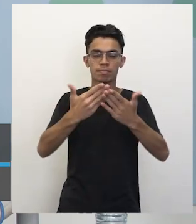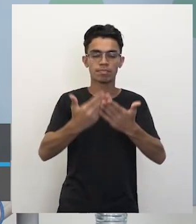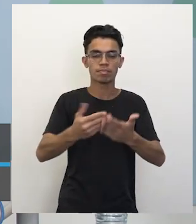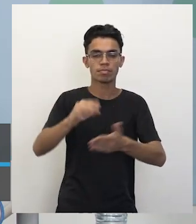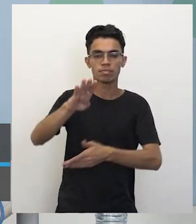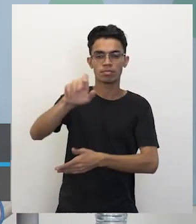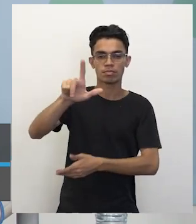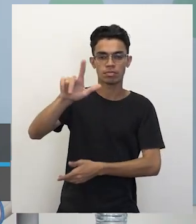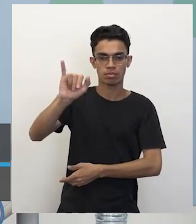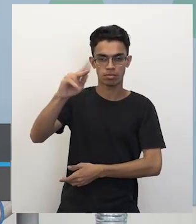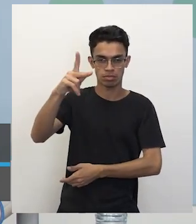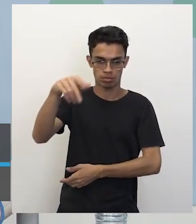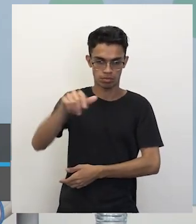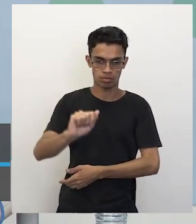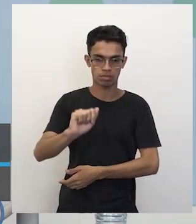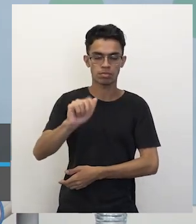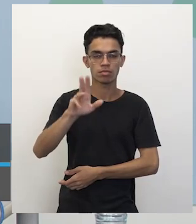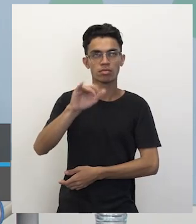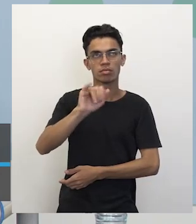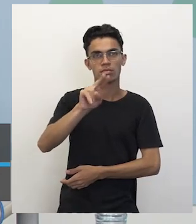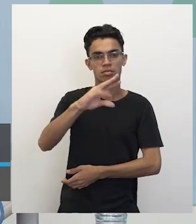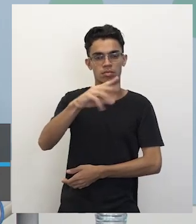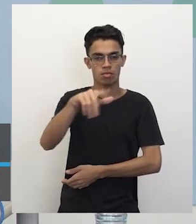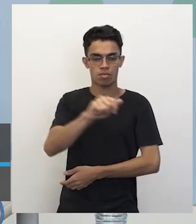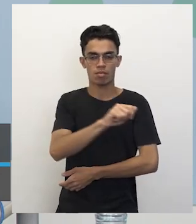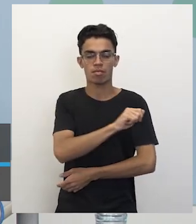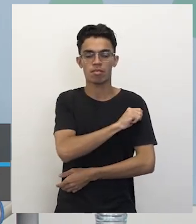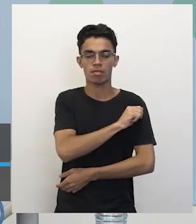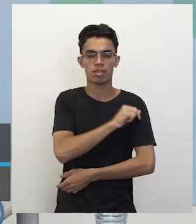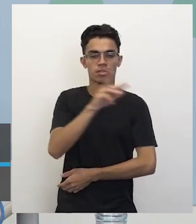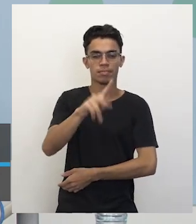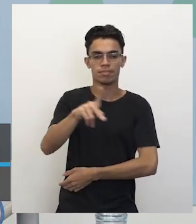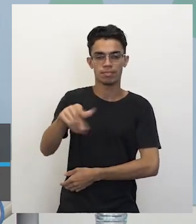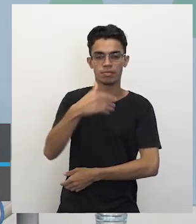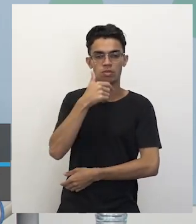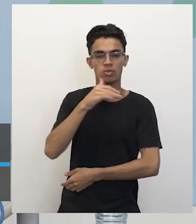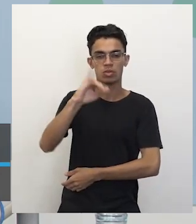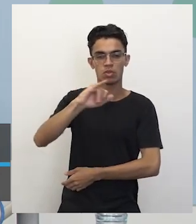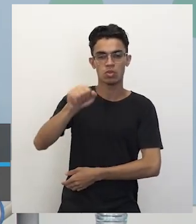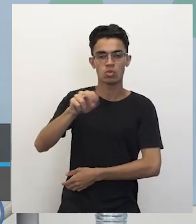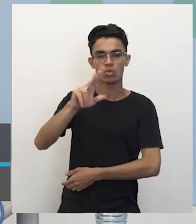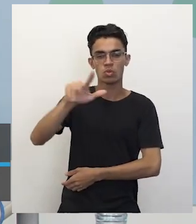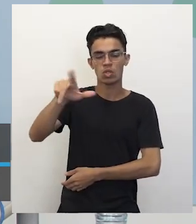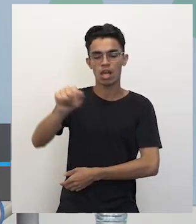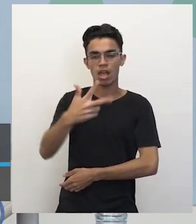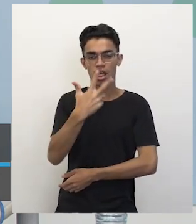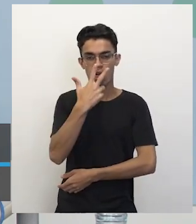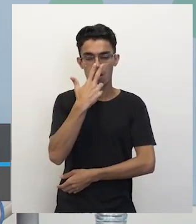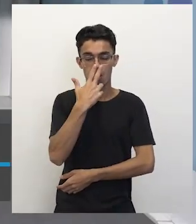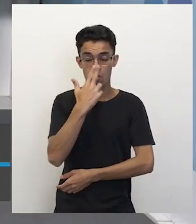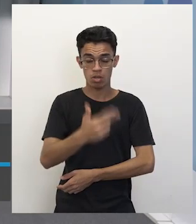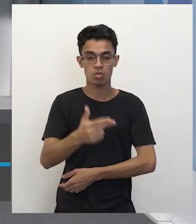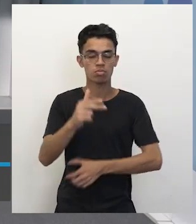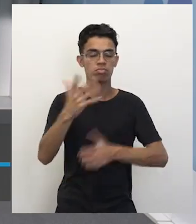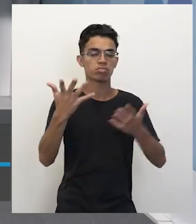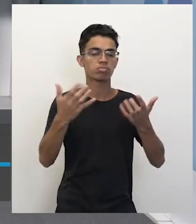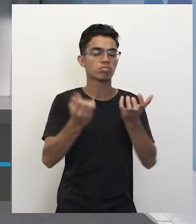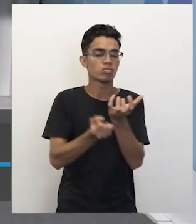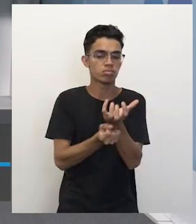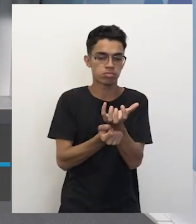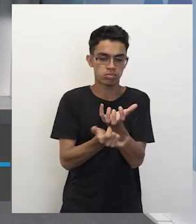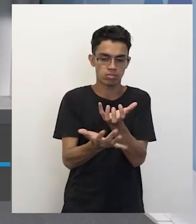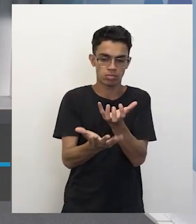povo Yuca, tá sabendo muito. acho que é Yuca, da Pro Júlia. Eu acho que o Pantanal deve ser preservado. Ah, eu também acho, viu? Né?